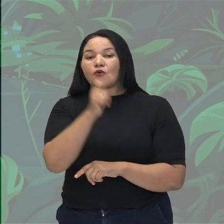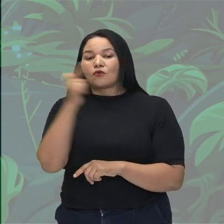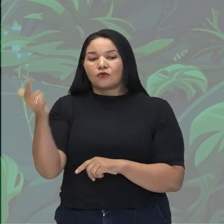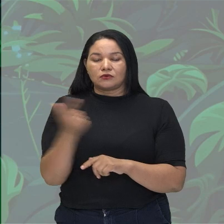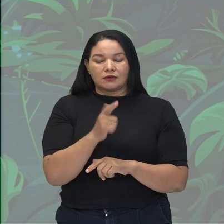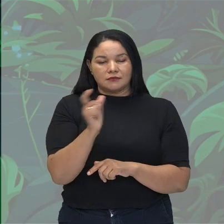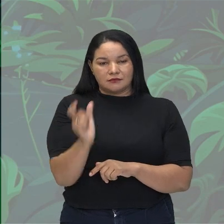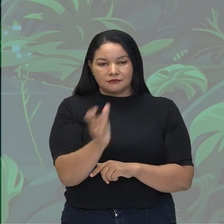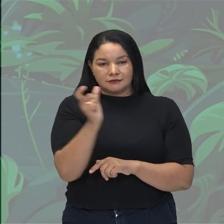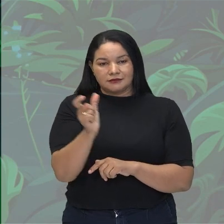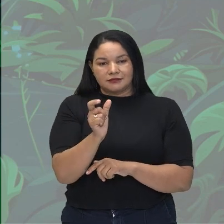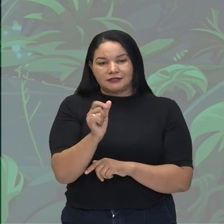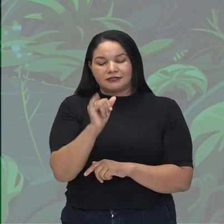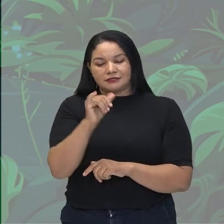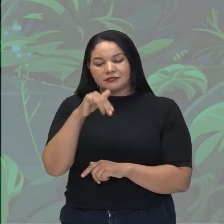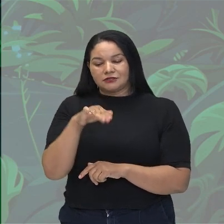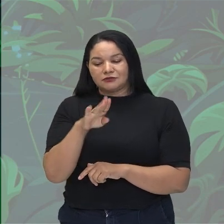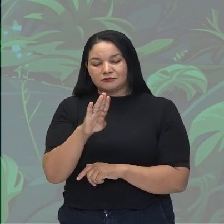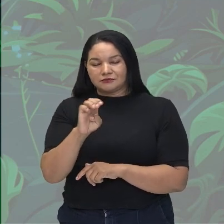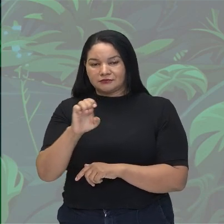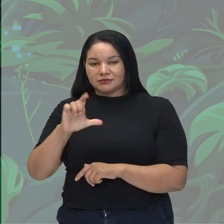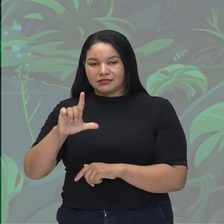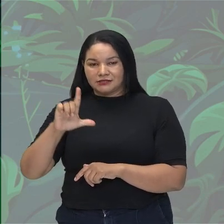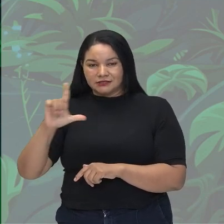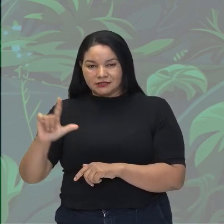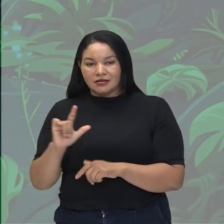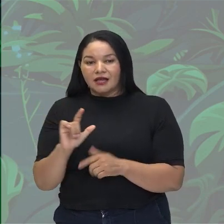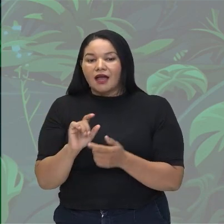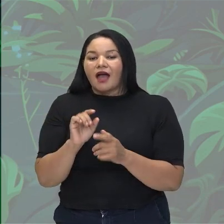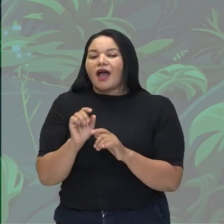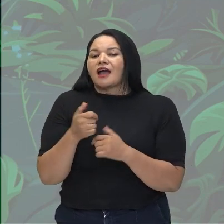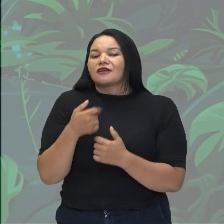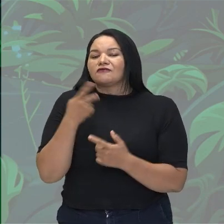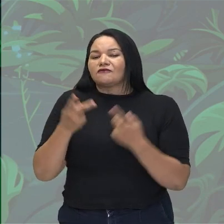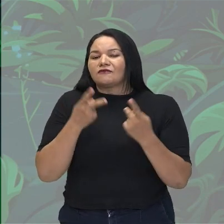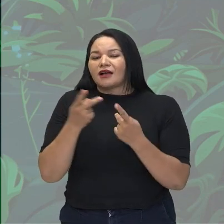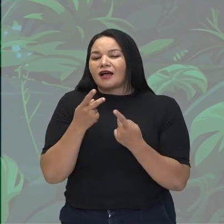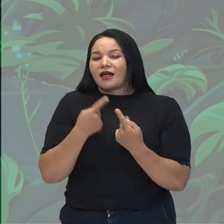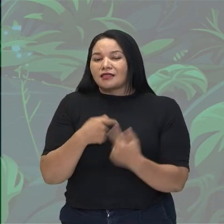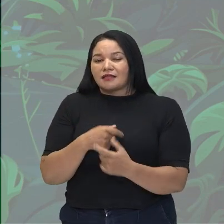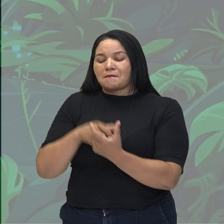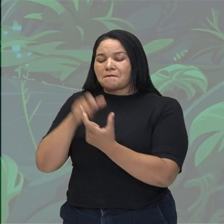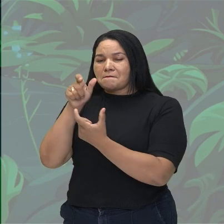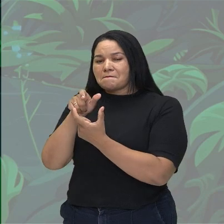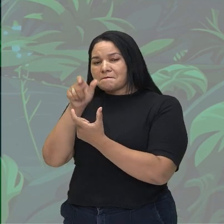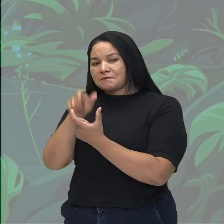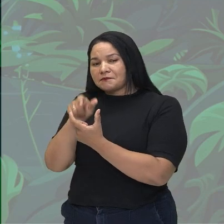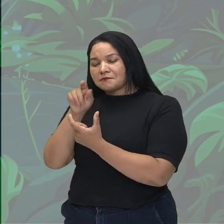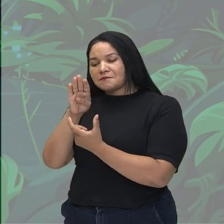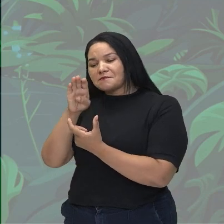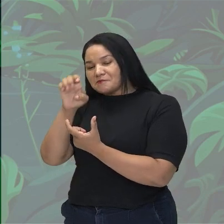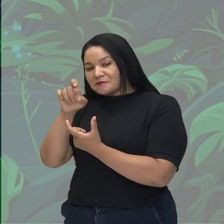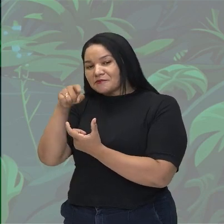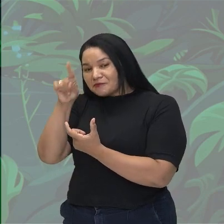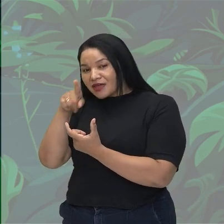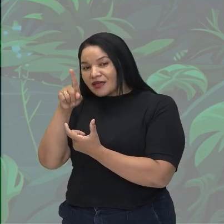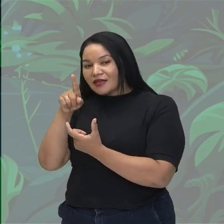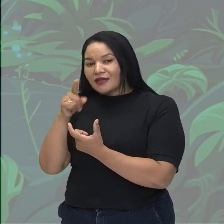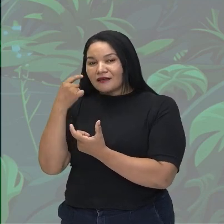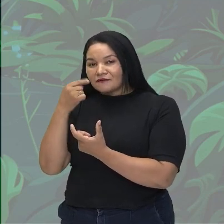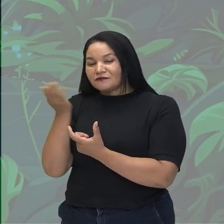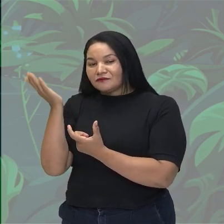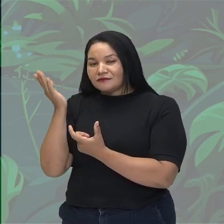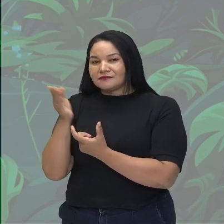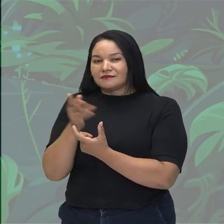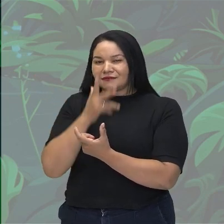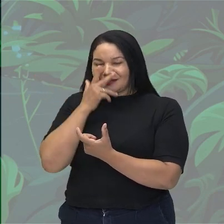imbecil. No espanhol, eu vou ter imbécil. Então, esse imbécil fica até mais bonito, né? Da